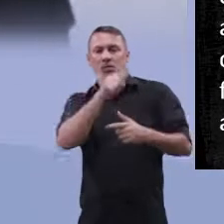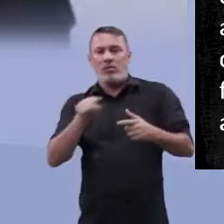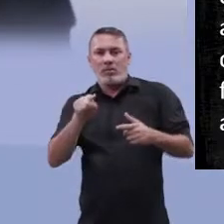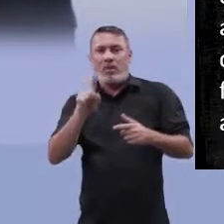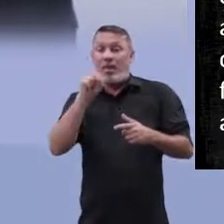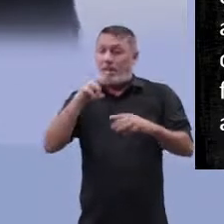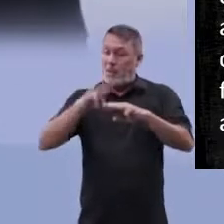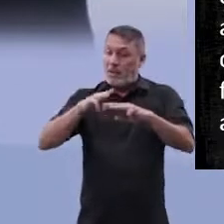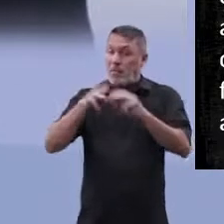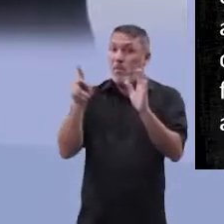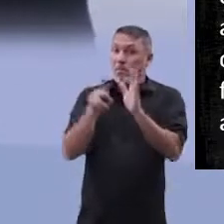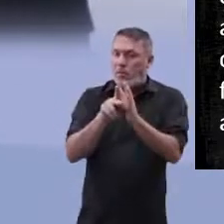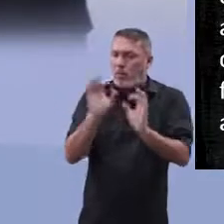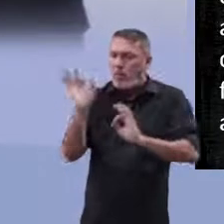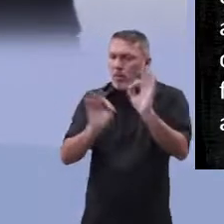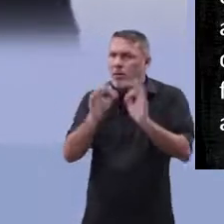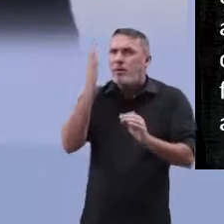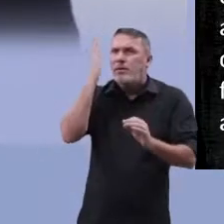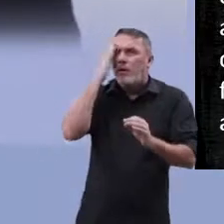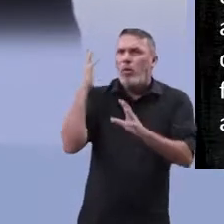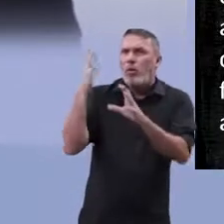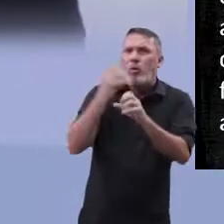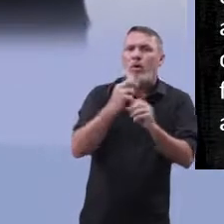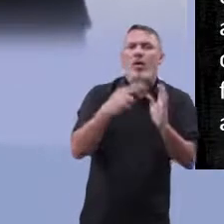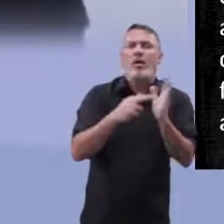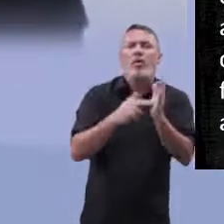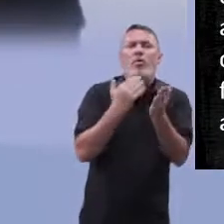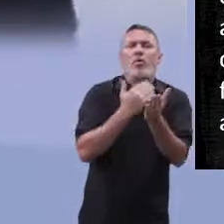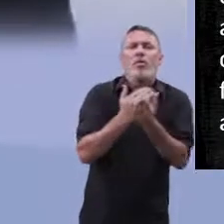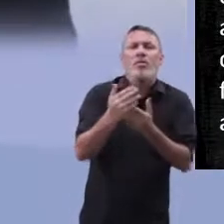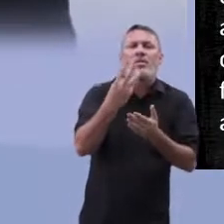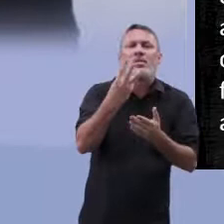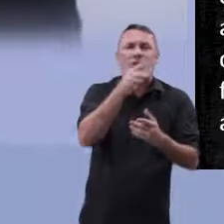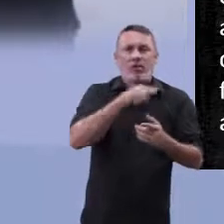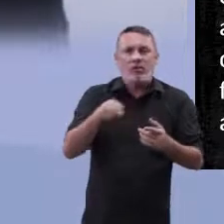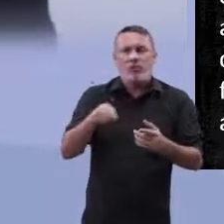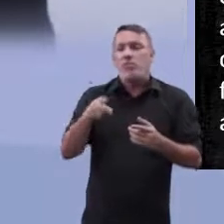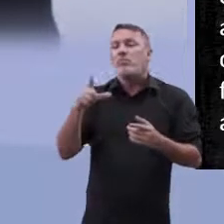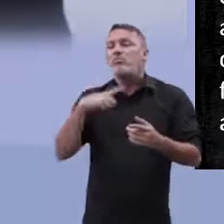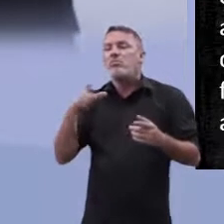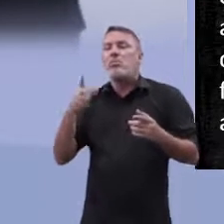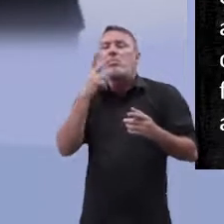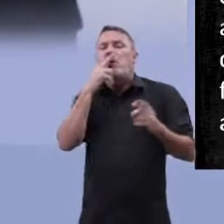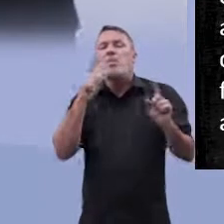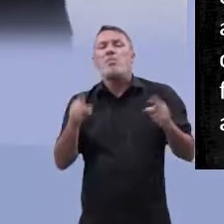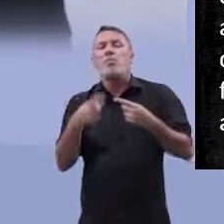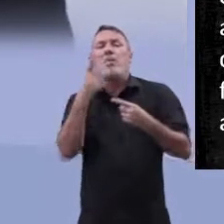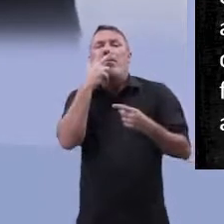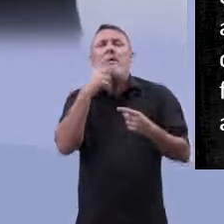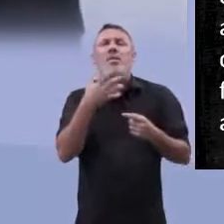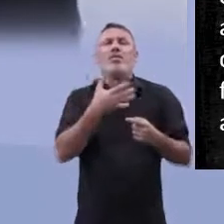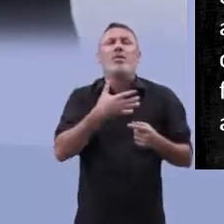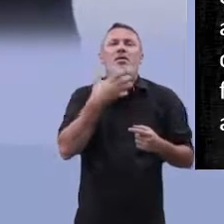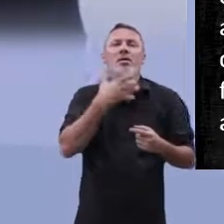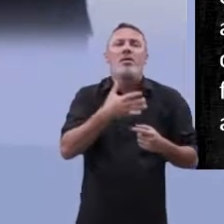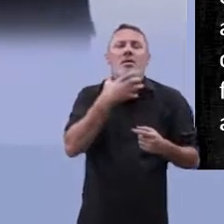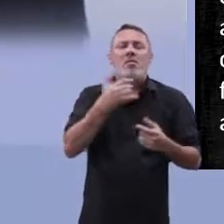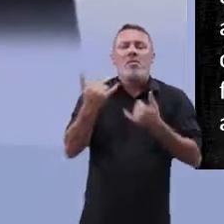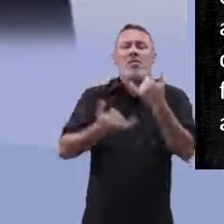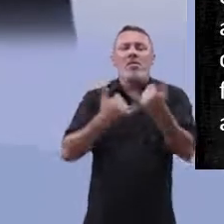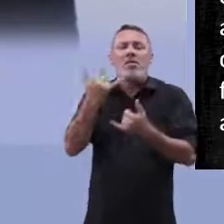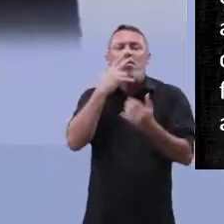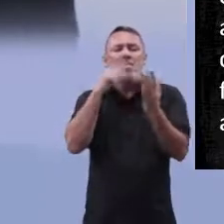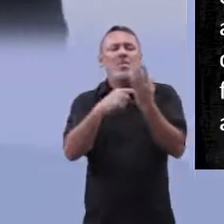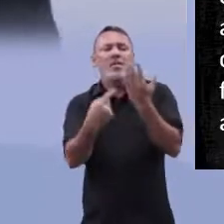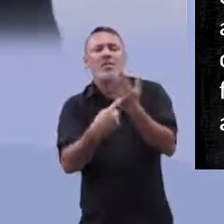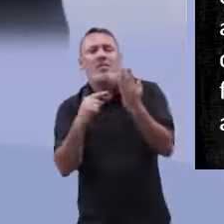hipotenusa. Cosseno, adjacente sobre hipotenusa. Tangente, oposto sobre adjacente. Beleza? E o Jingle Bells, cantar a musiquinha do